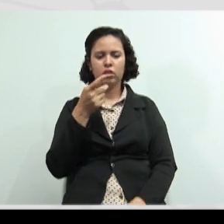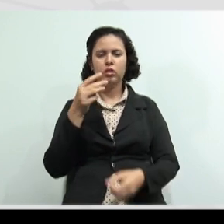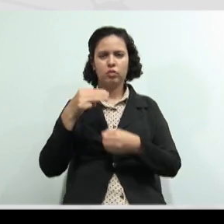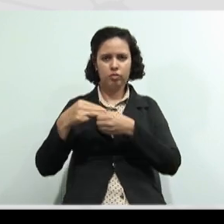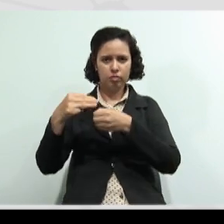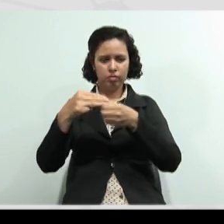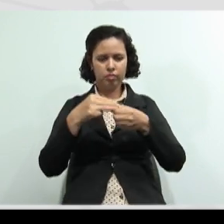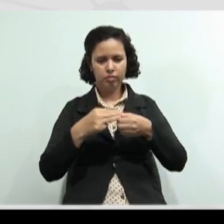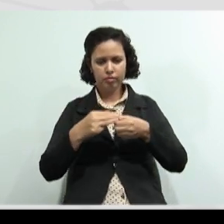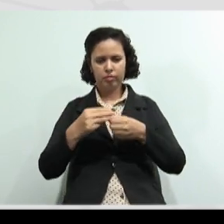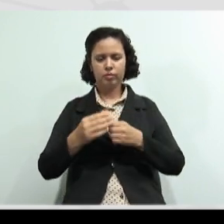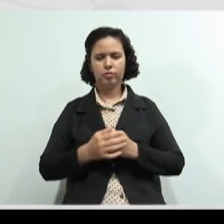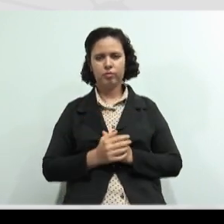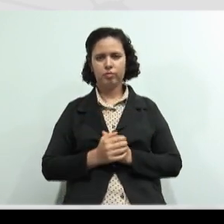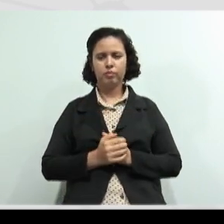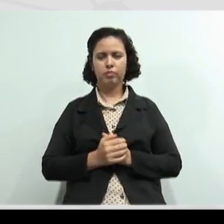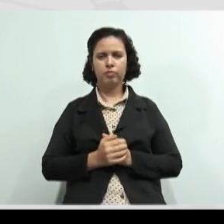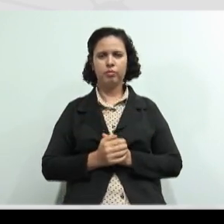todos,